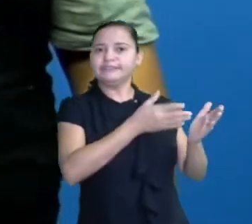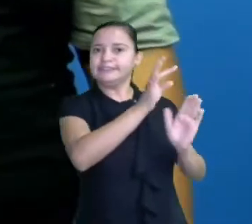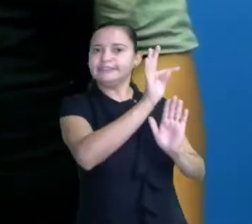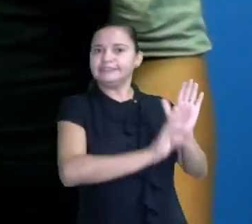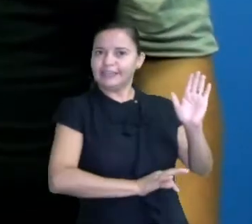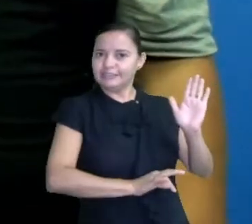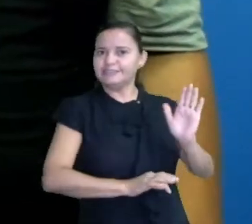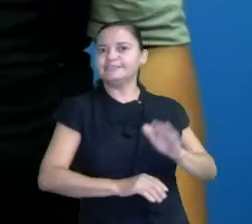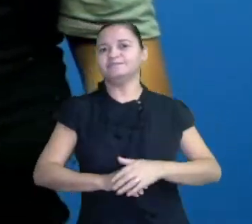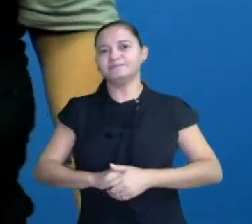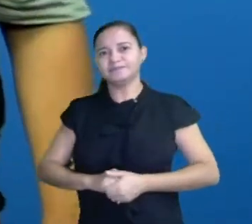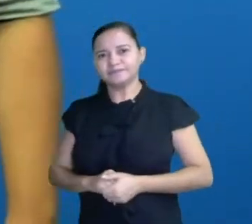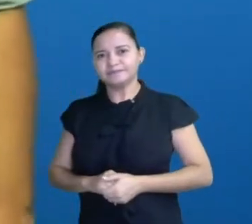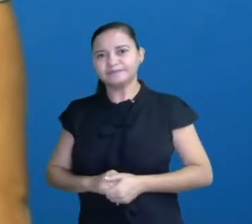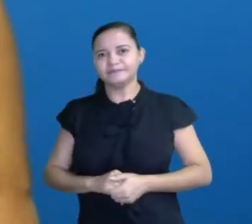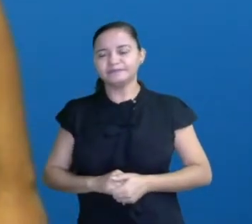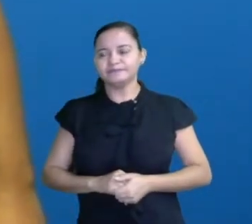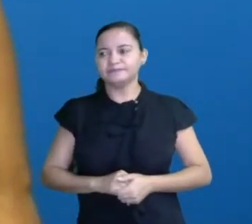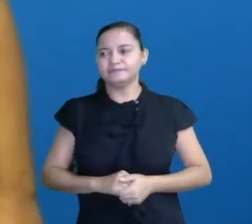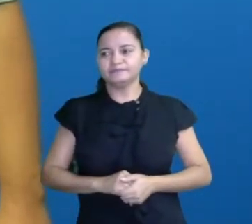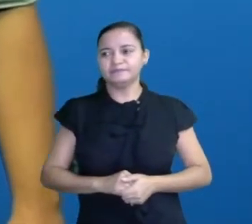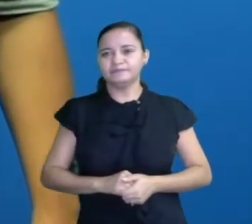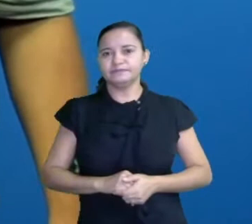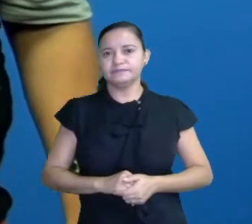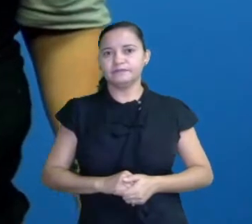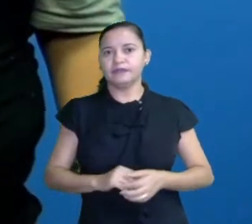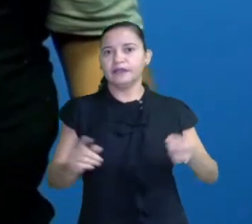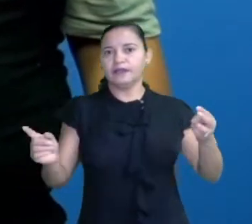trabalhar o nosso terceiro personagem,